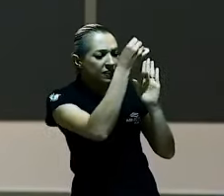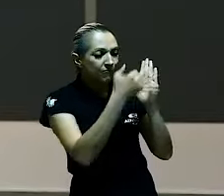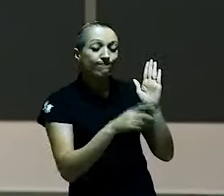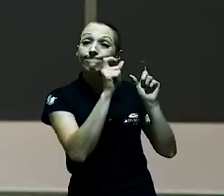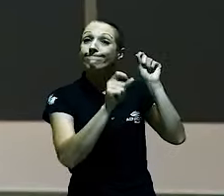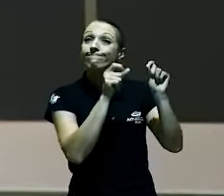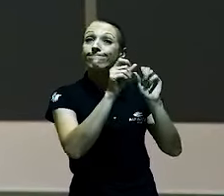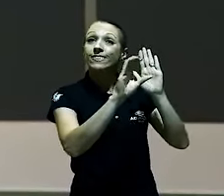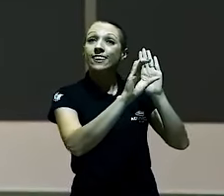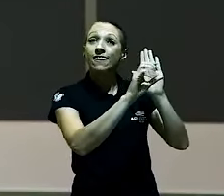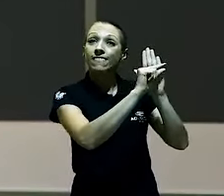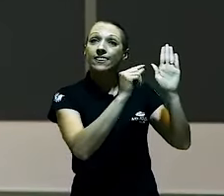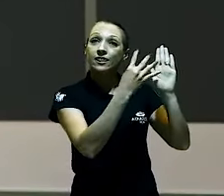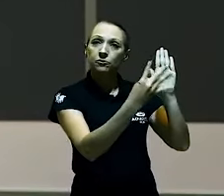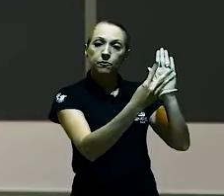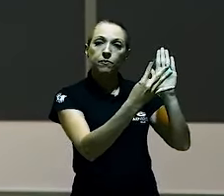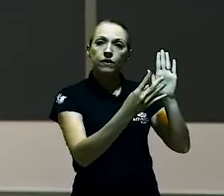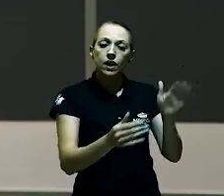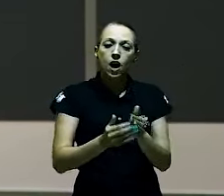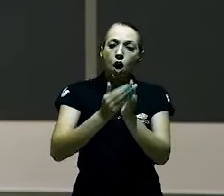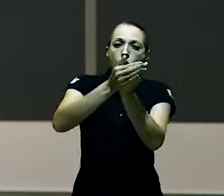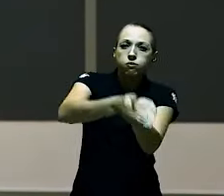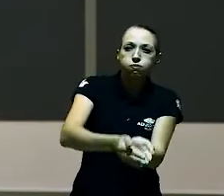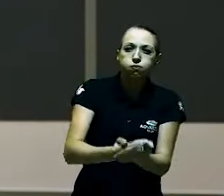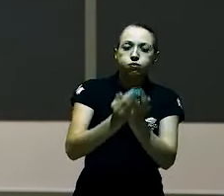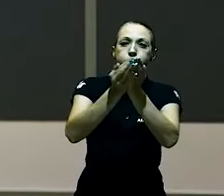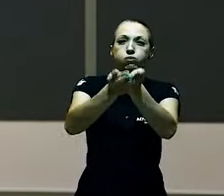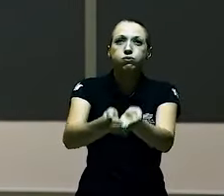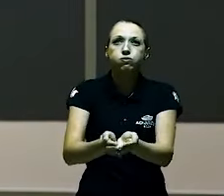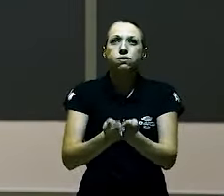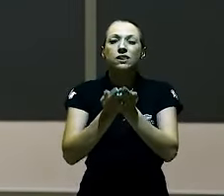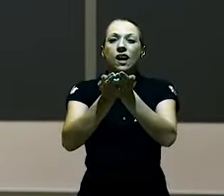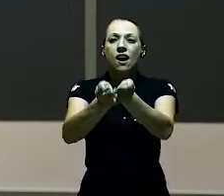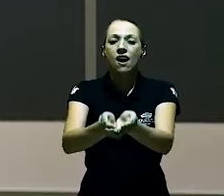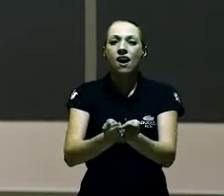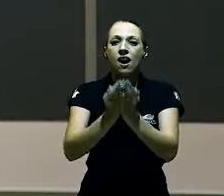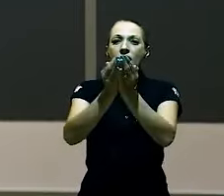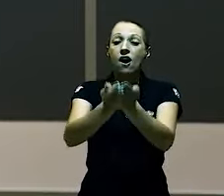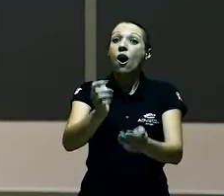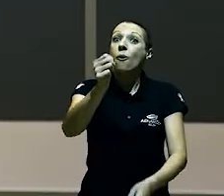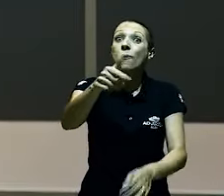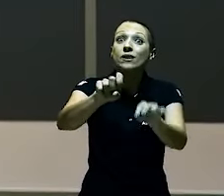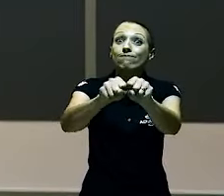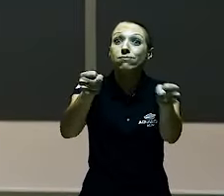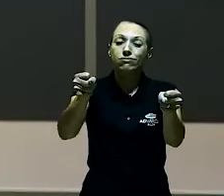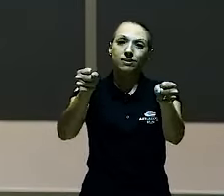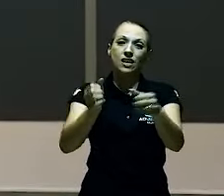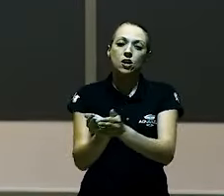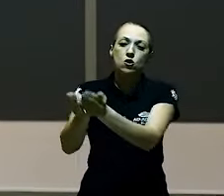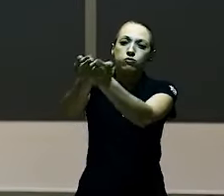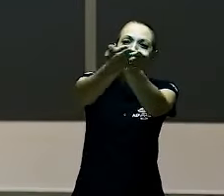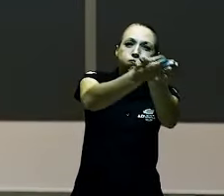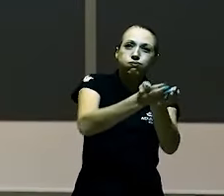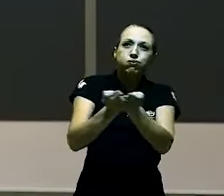4, o texto diz que a tempestade era tão violenta que o navio estava a ponto de se despedaçar. E quando